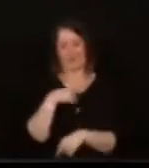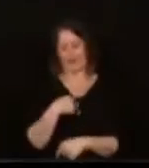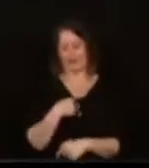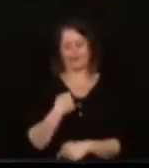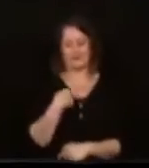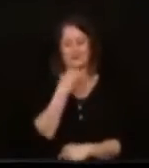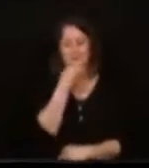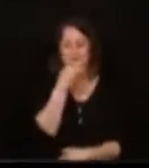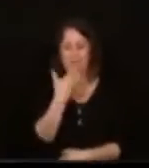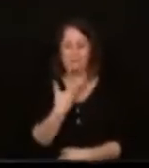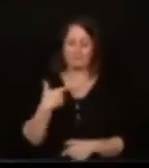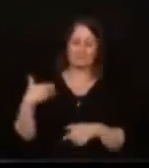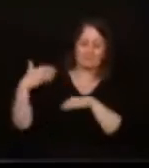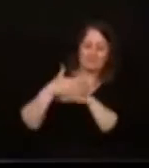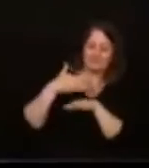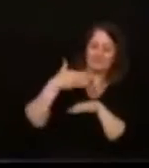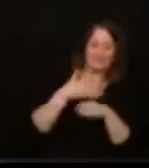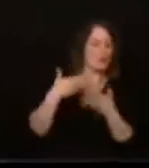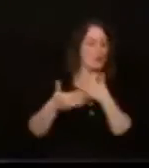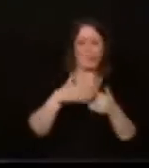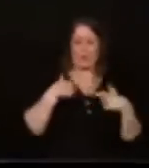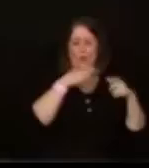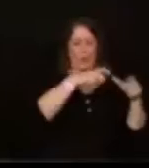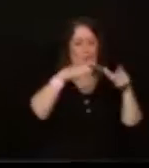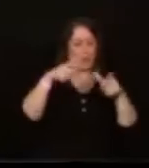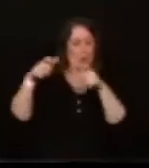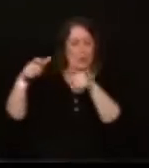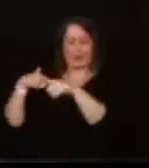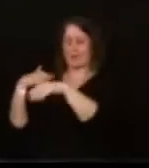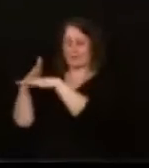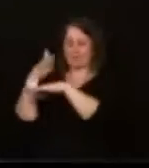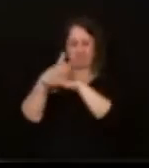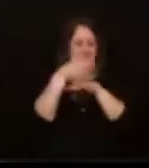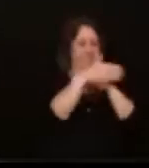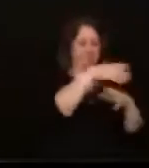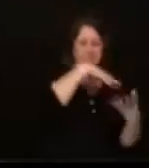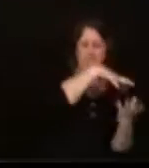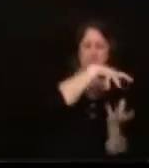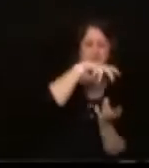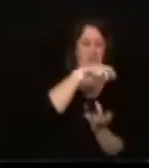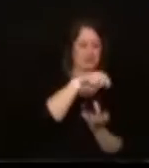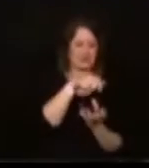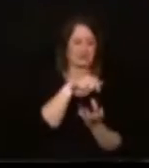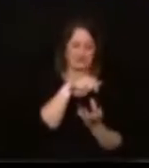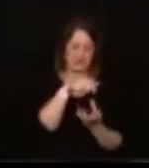Somos benquistos em qualquer lugar do globo terrestre.